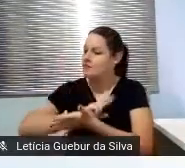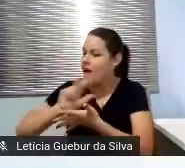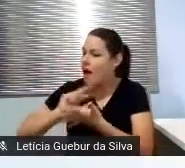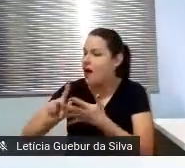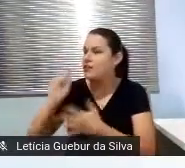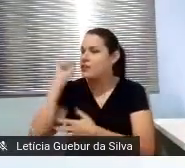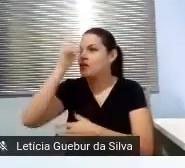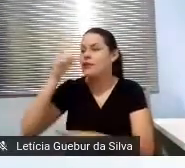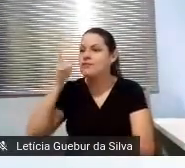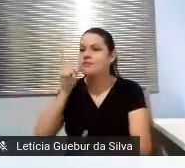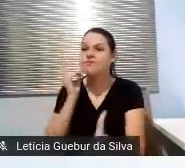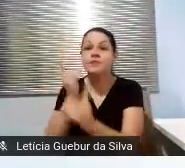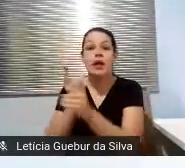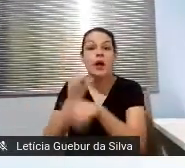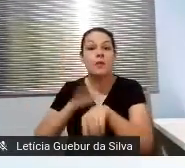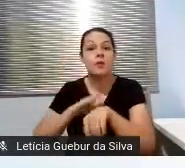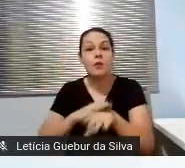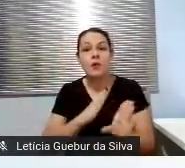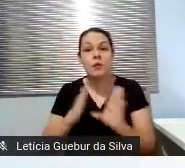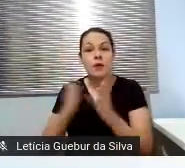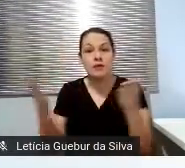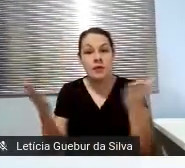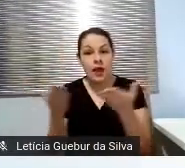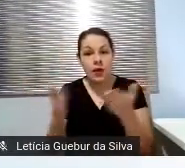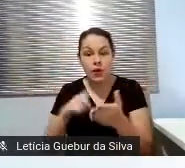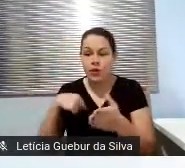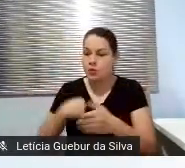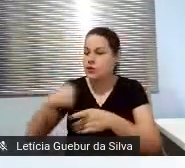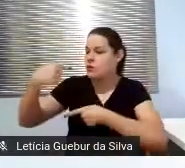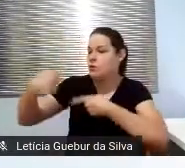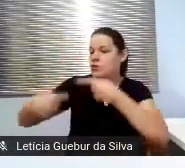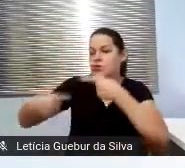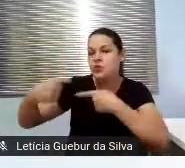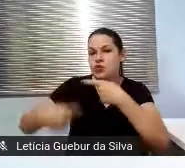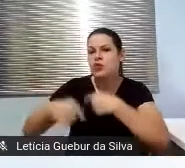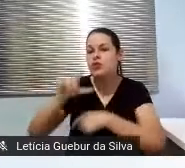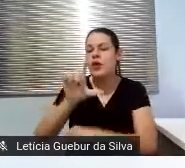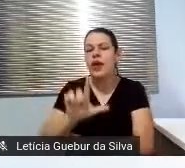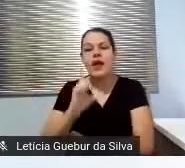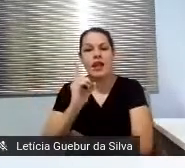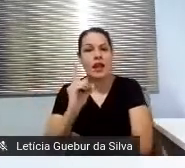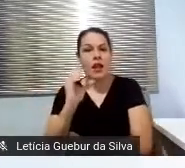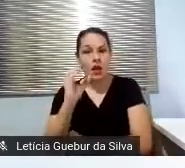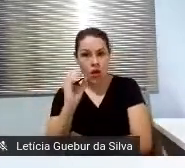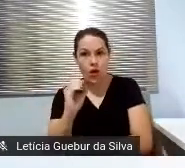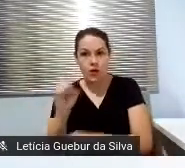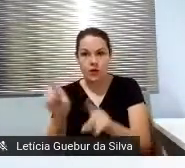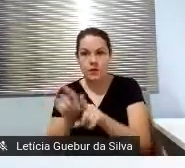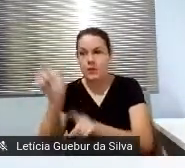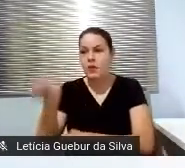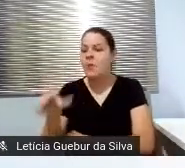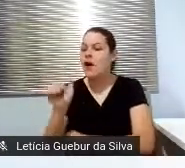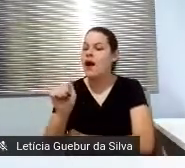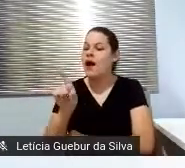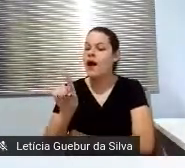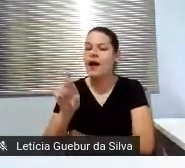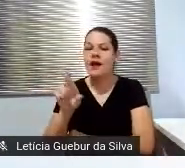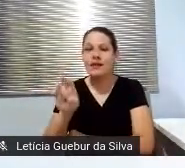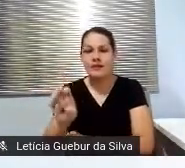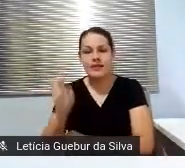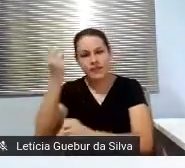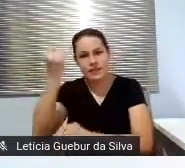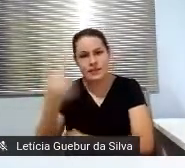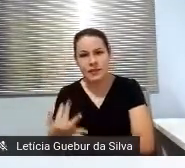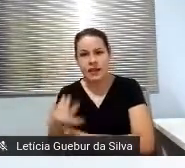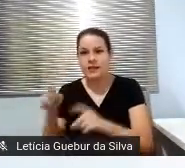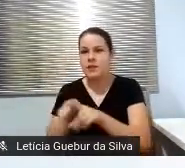porque nesse momento está sendo discutido a LDO, que o André vai explicar o que é e como é